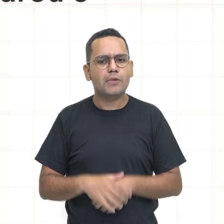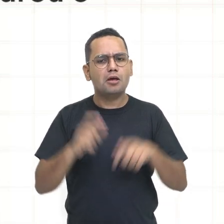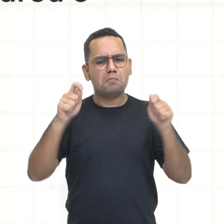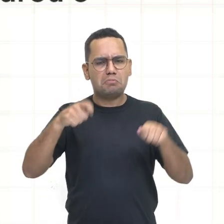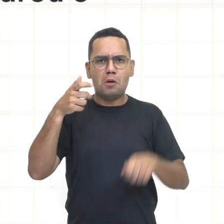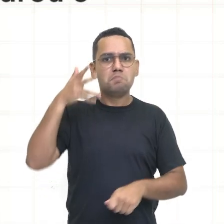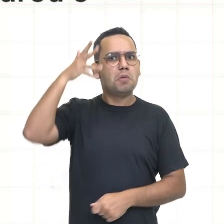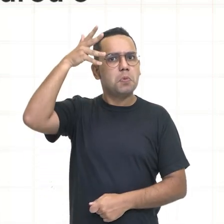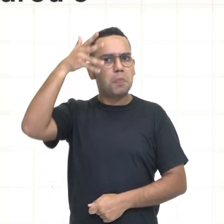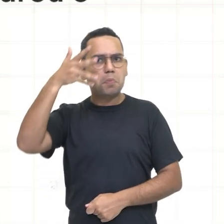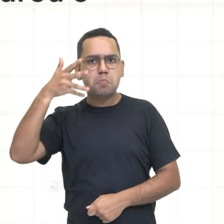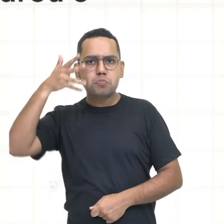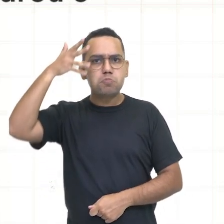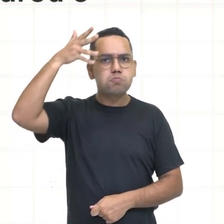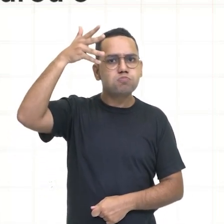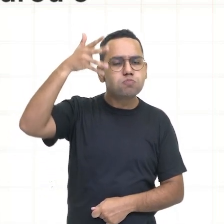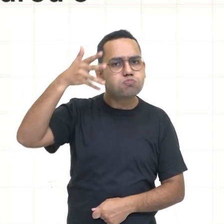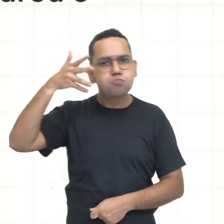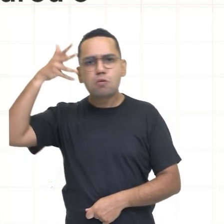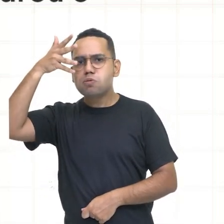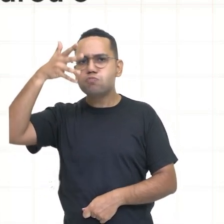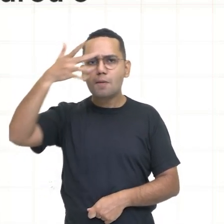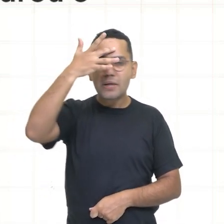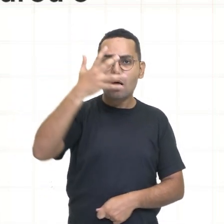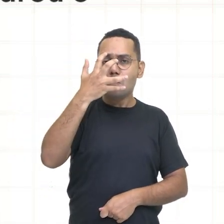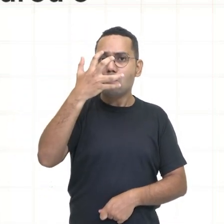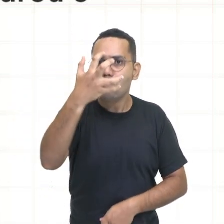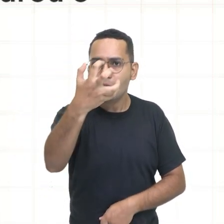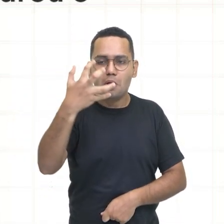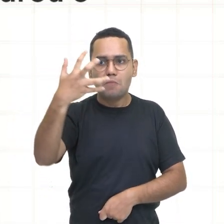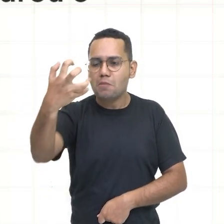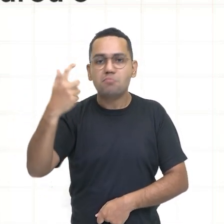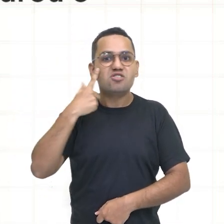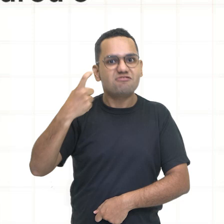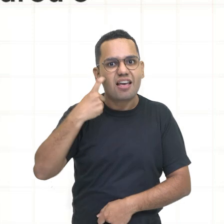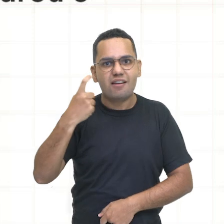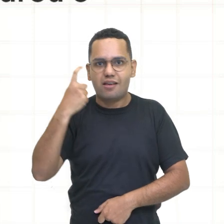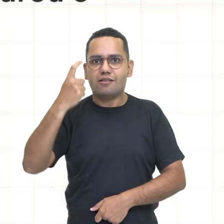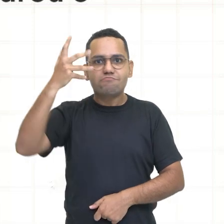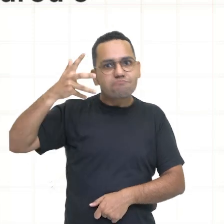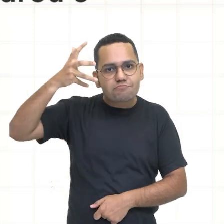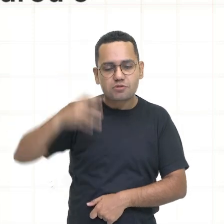de retórica, como eu falei há pouco para vocês, Hitler assumiu o poder na